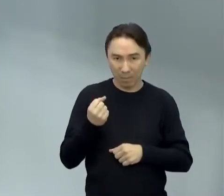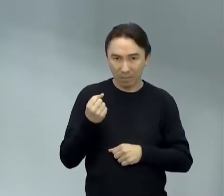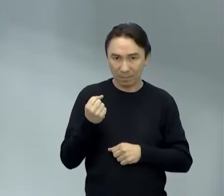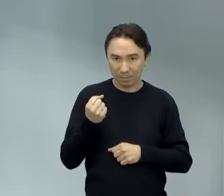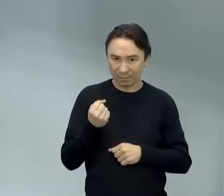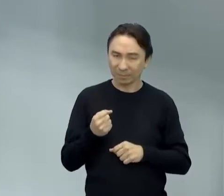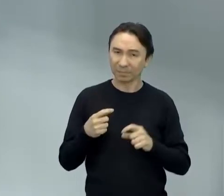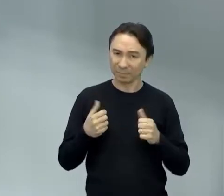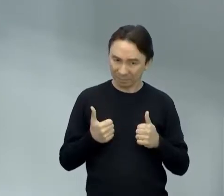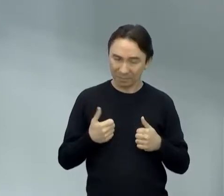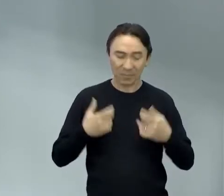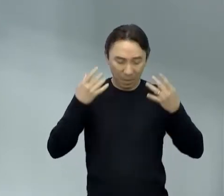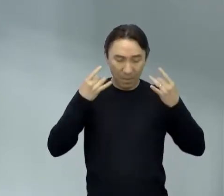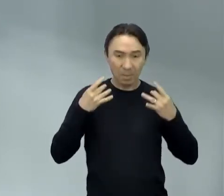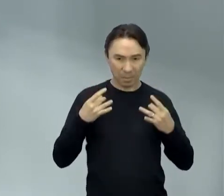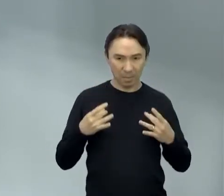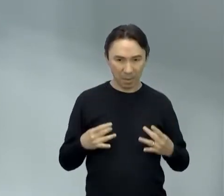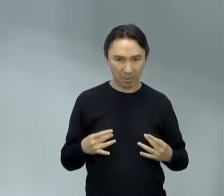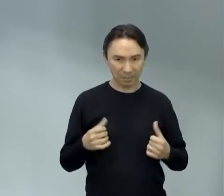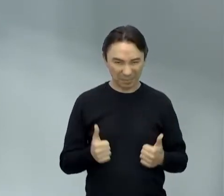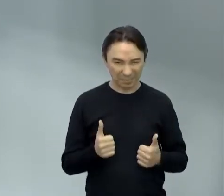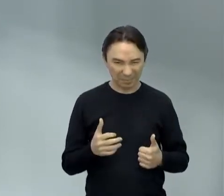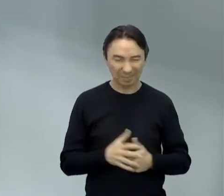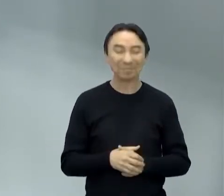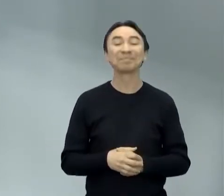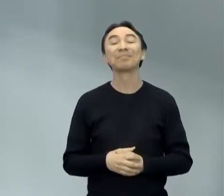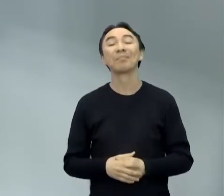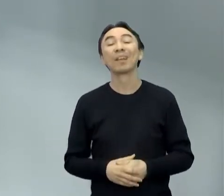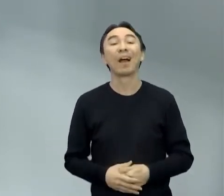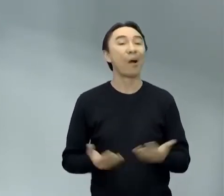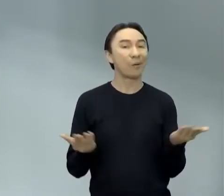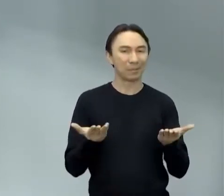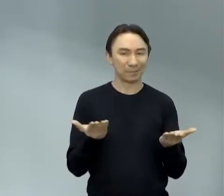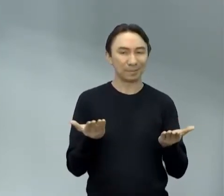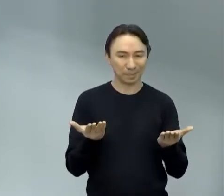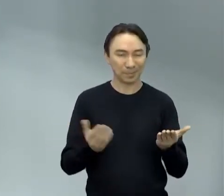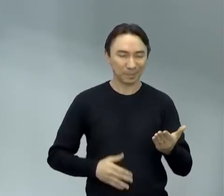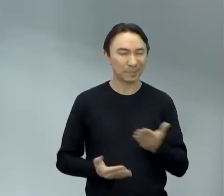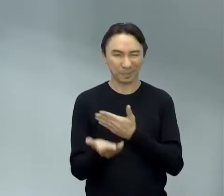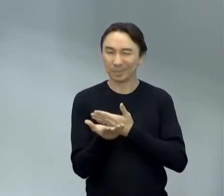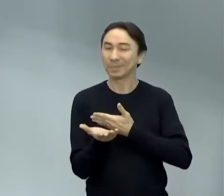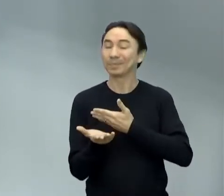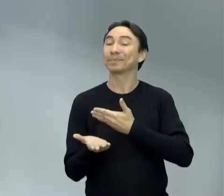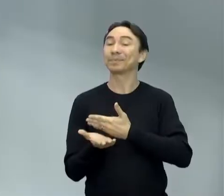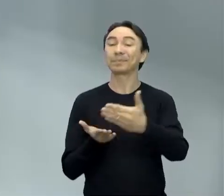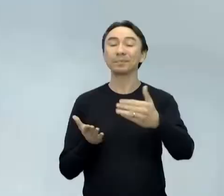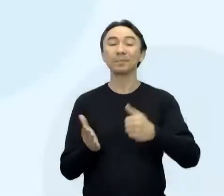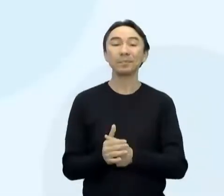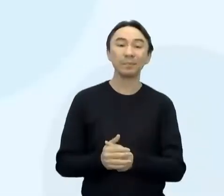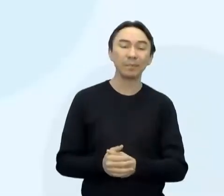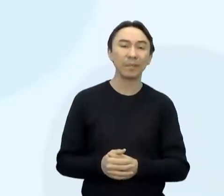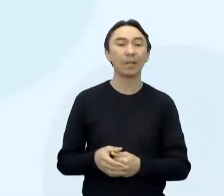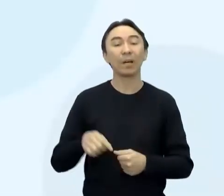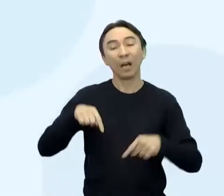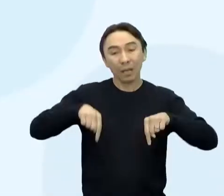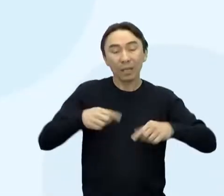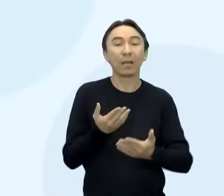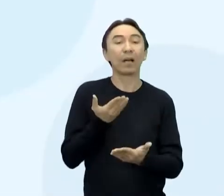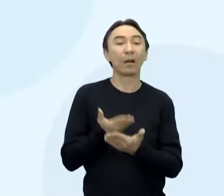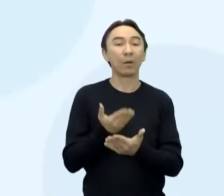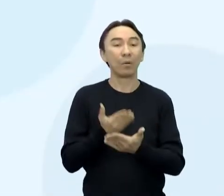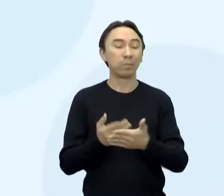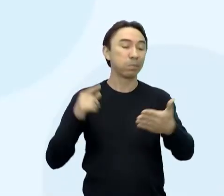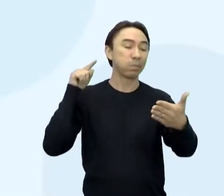minhas características, ok? E aí vamos então começar falando um pouquinho, né, sobre o objetivo então da nossa aula de